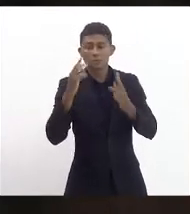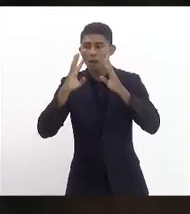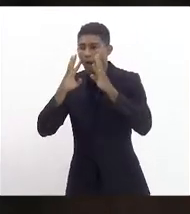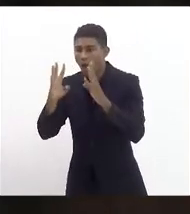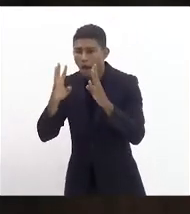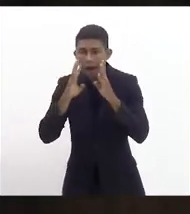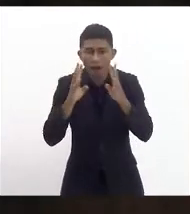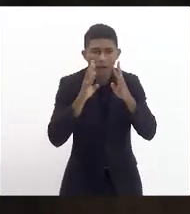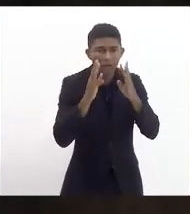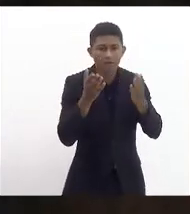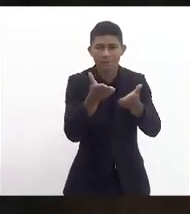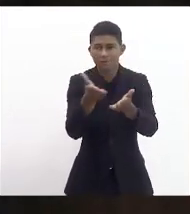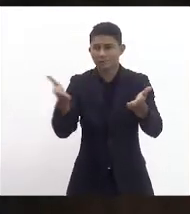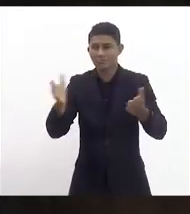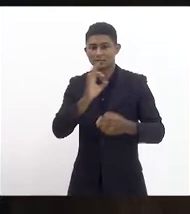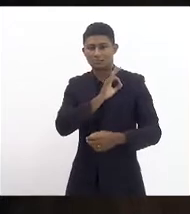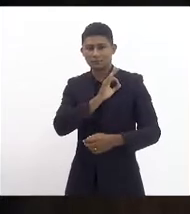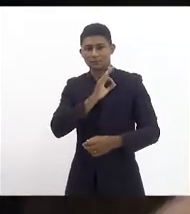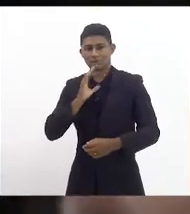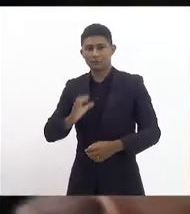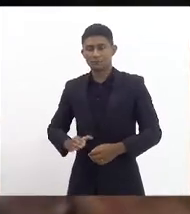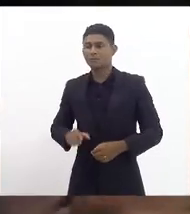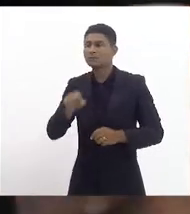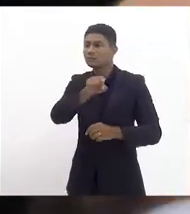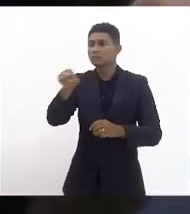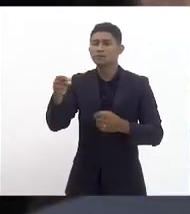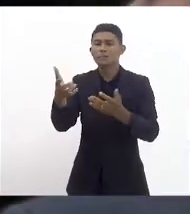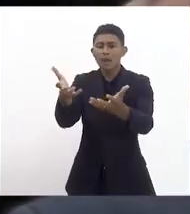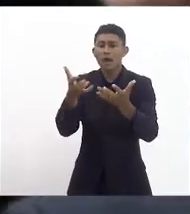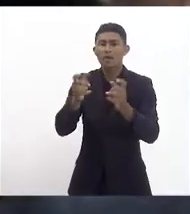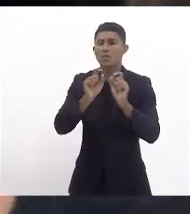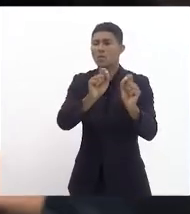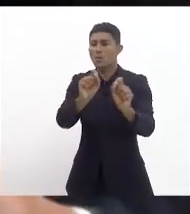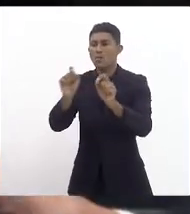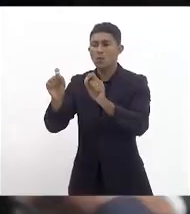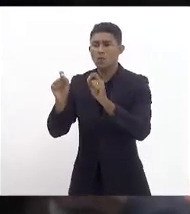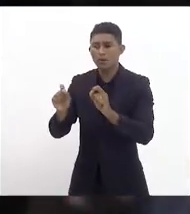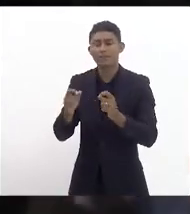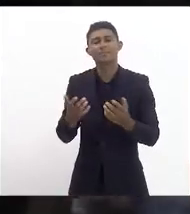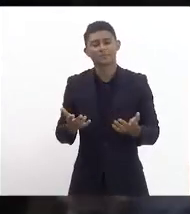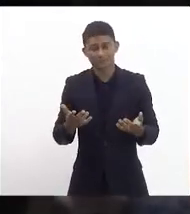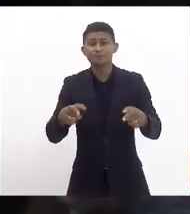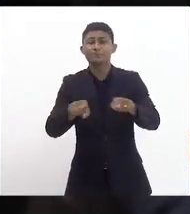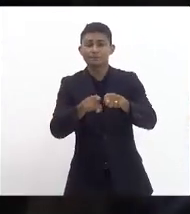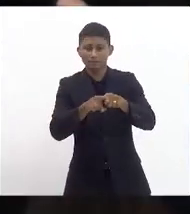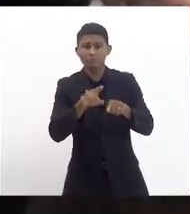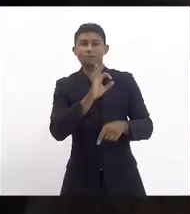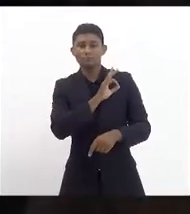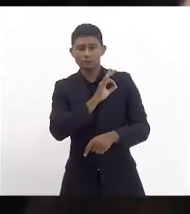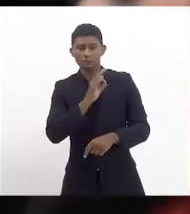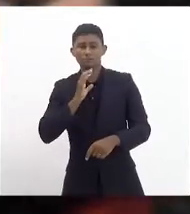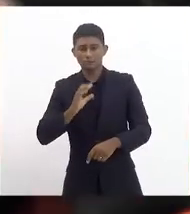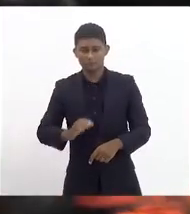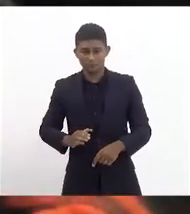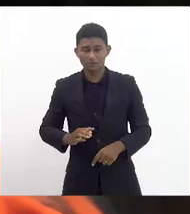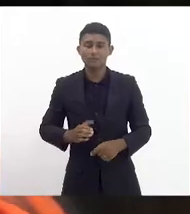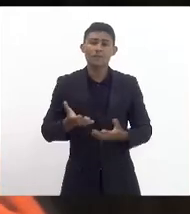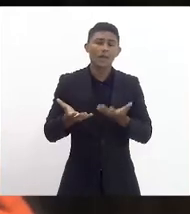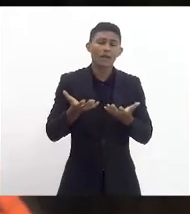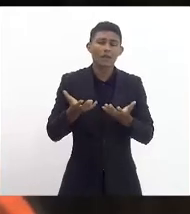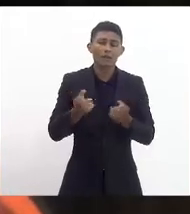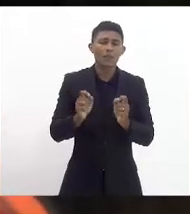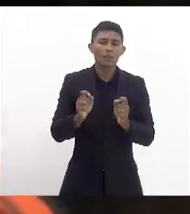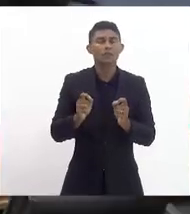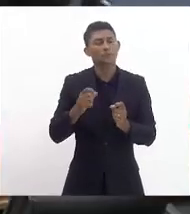o que verdadeiramente desejam os policiais civis e que polícia civil desejam ter os policiais civis.